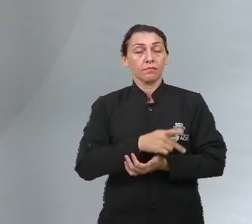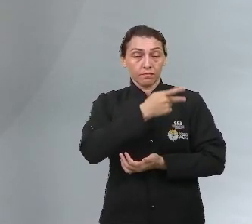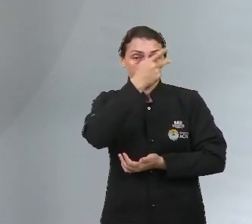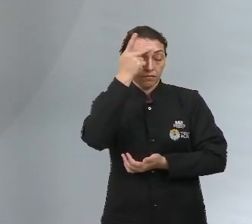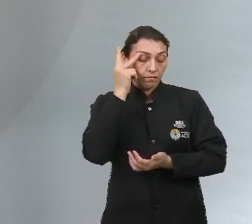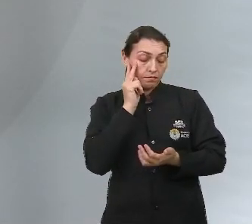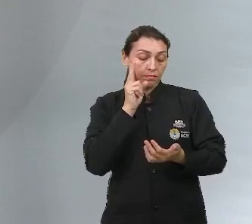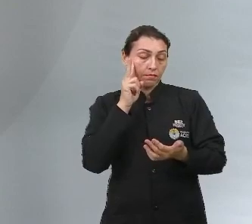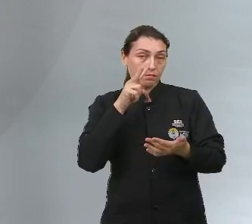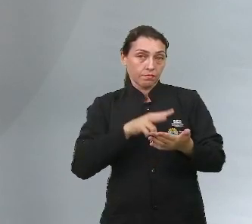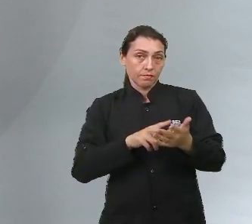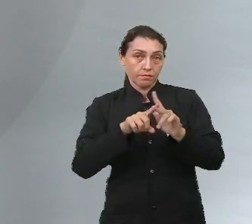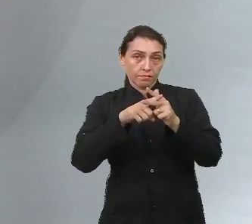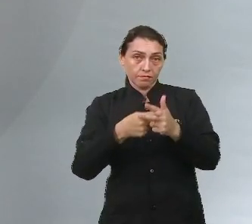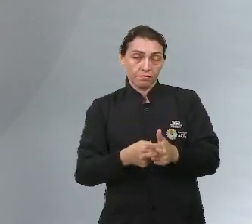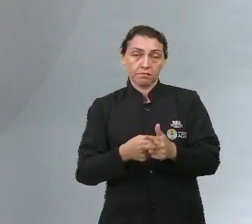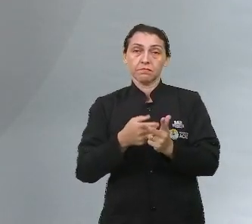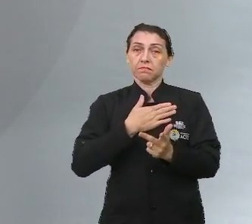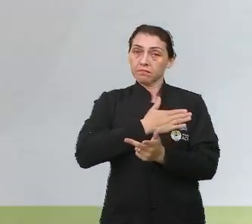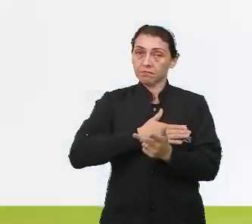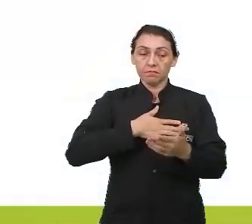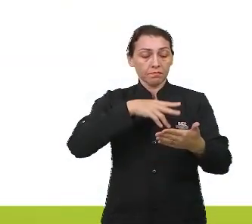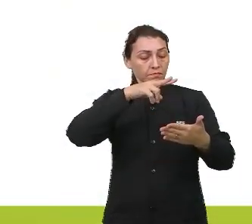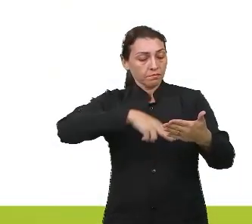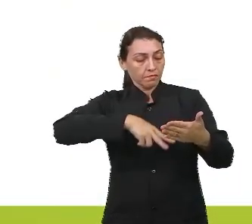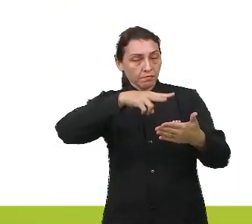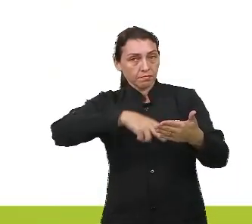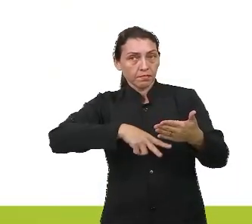dos corretores, certo? Vamos lá.